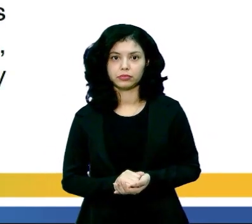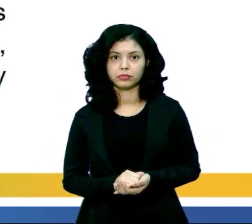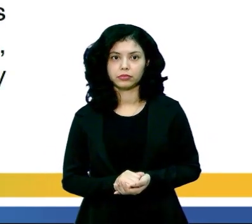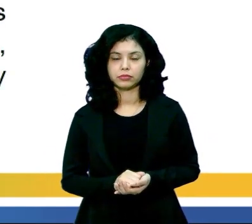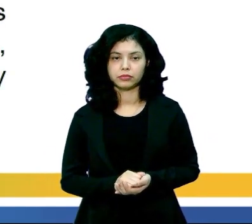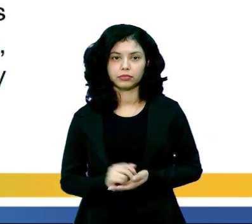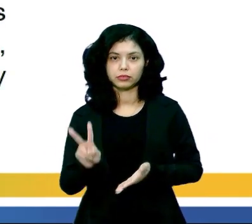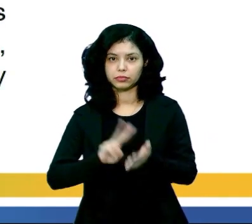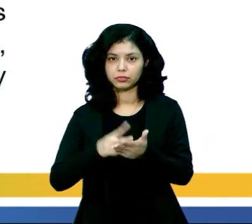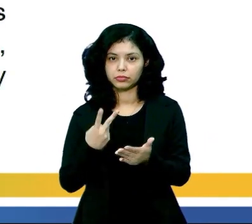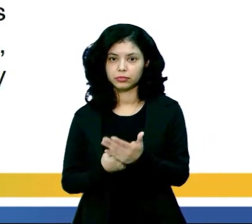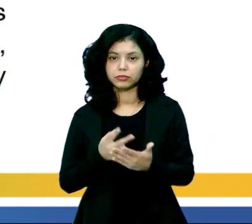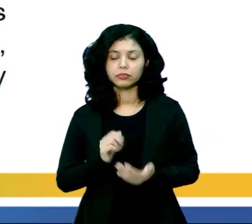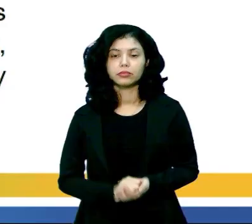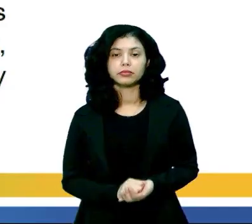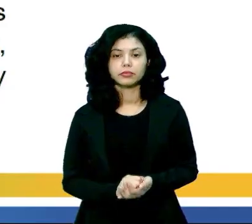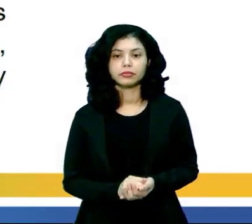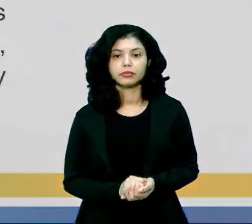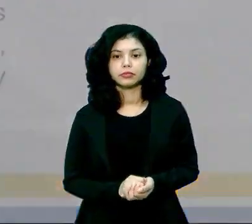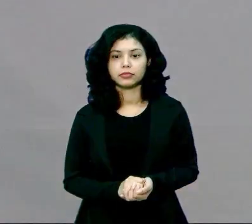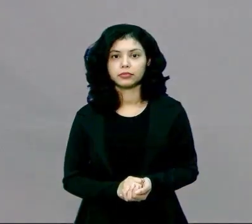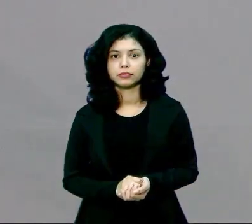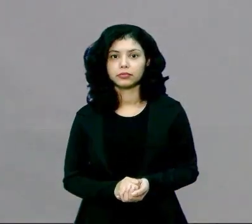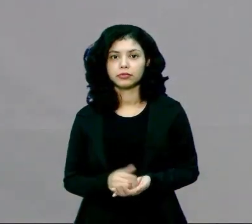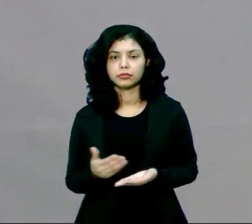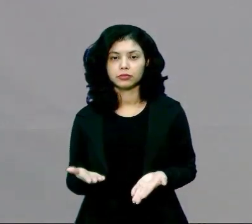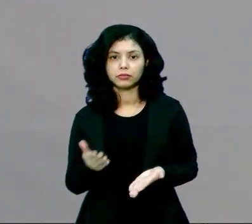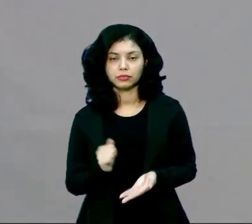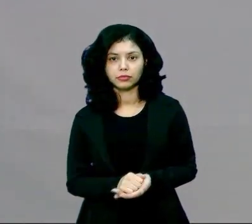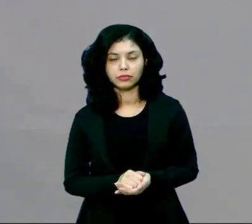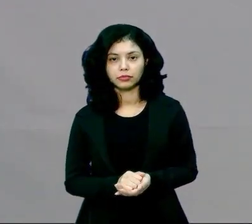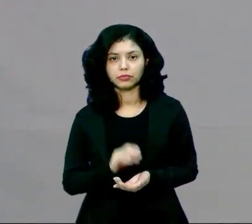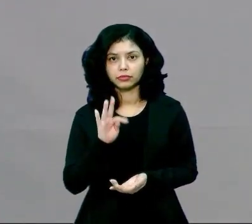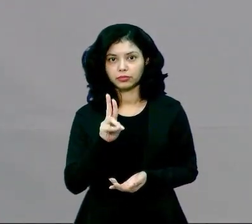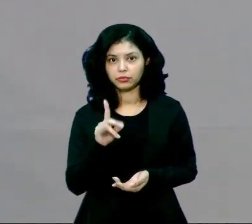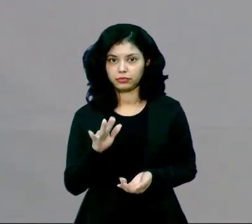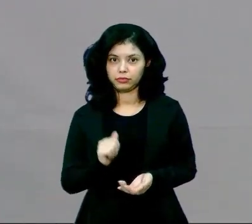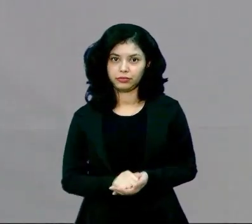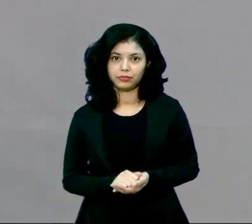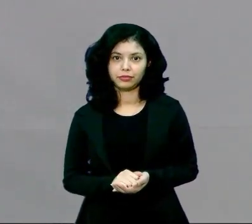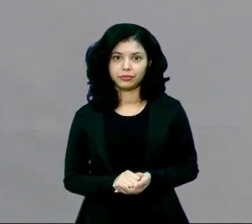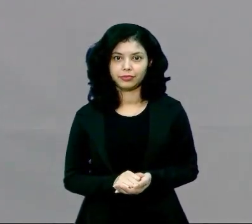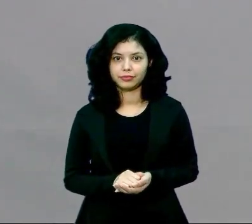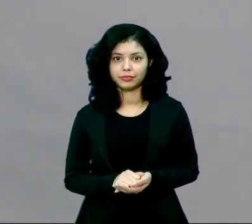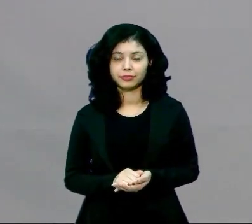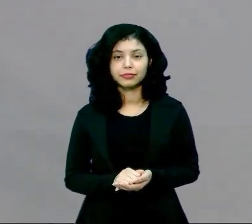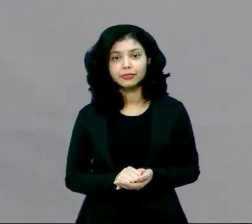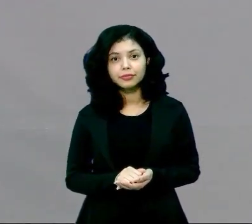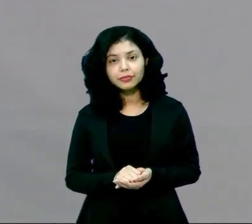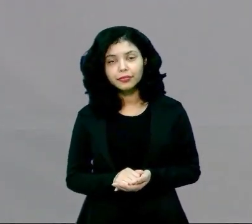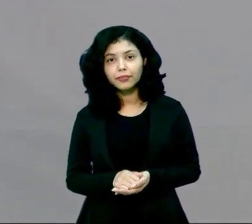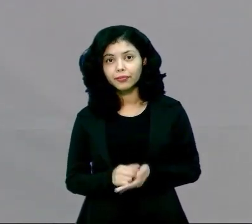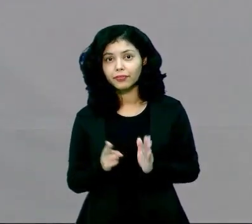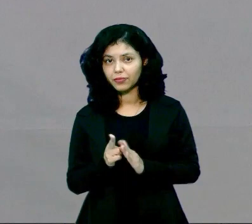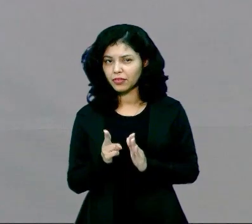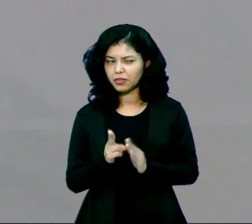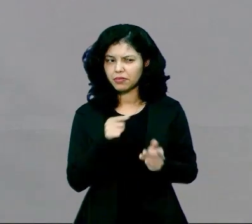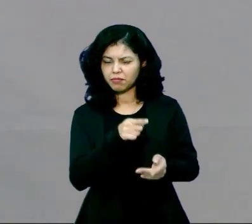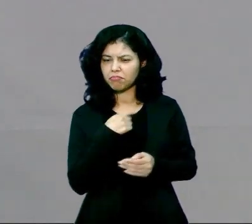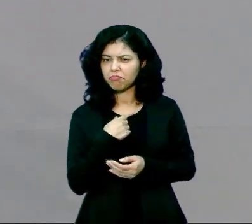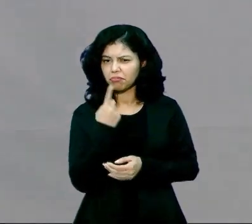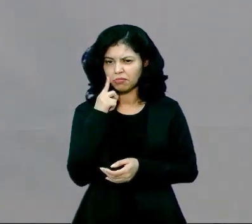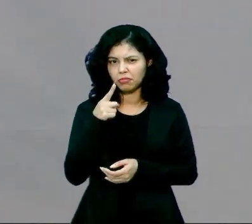galera, para a gente não ficar tentando traduzir esse texto enorme, o Frei Bartolomé Ele disse, rapaz, eu vou enganar esses índios besta,